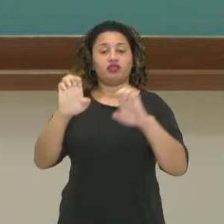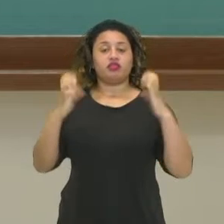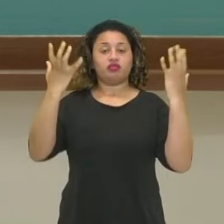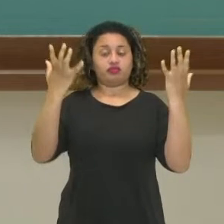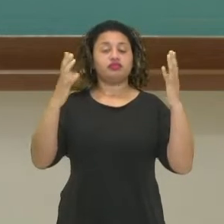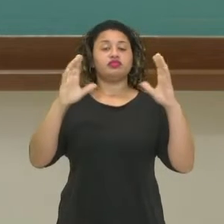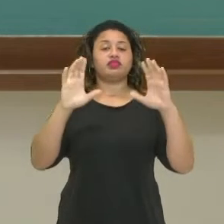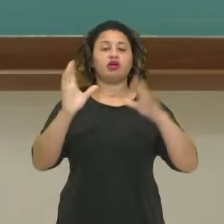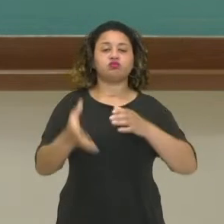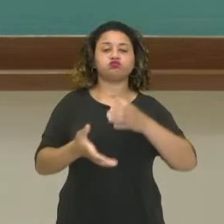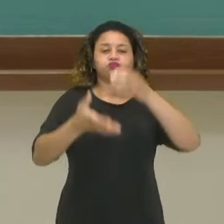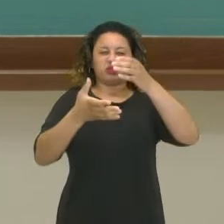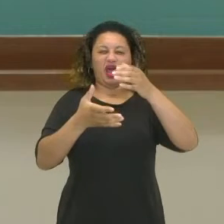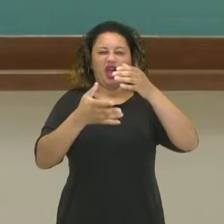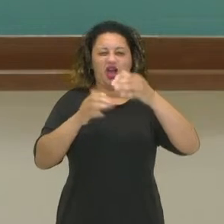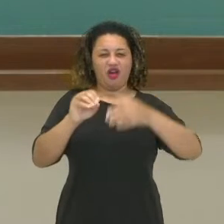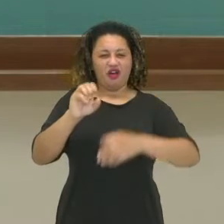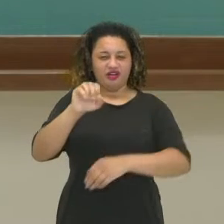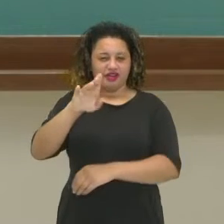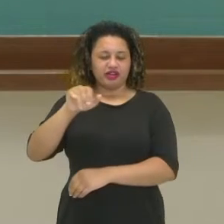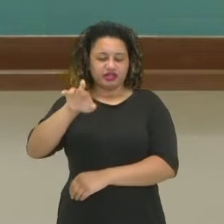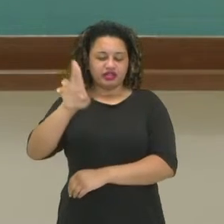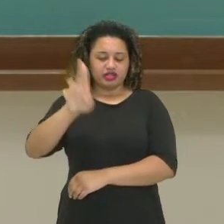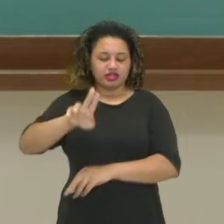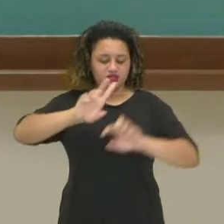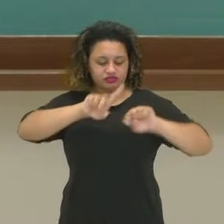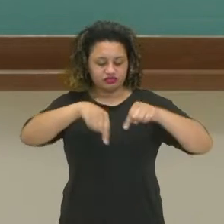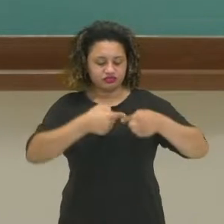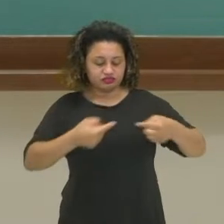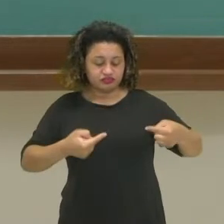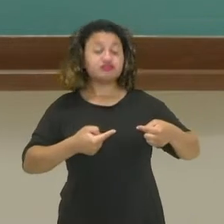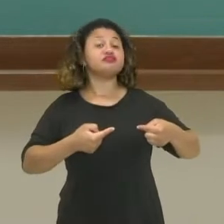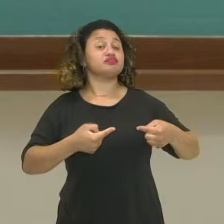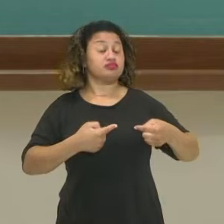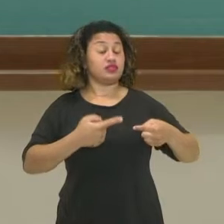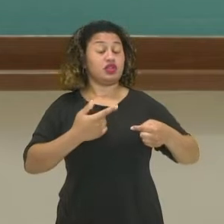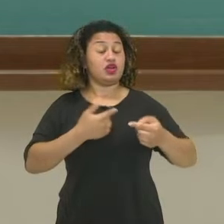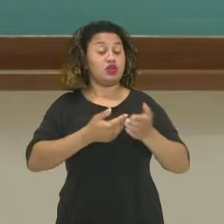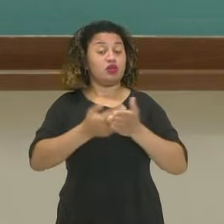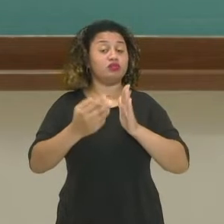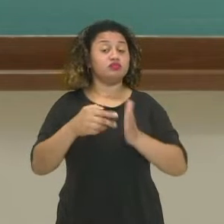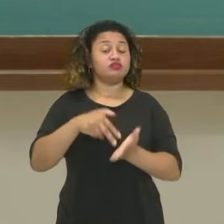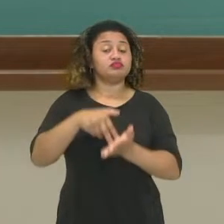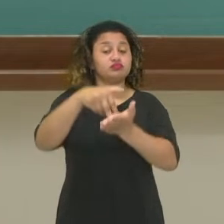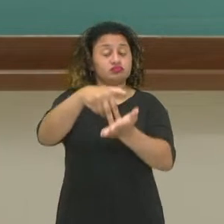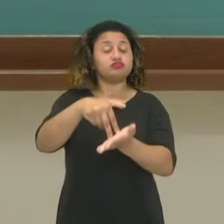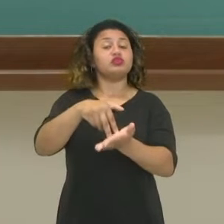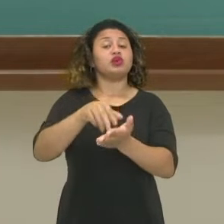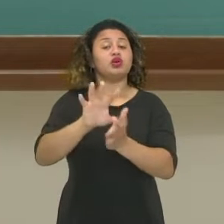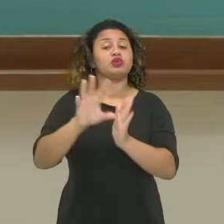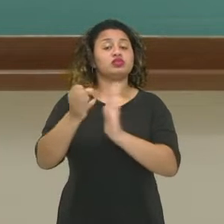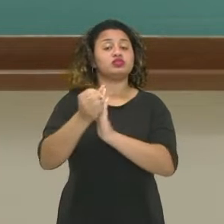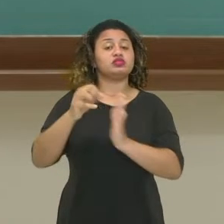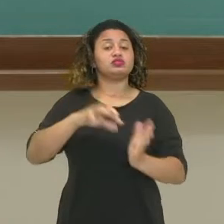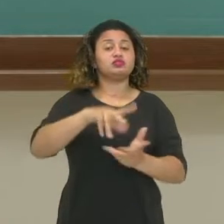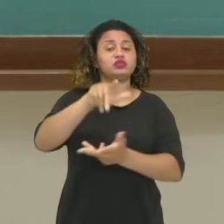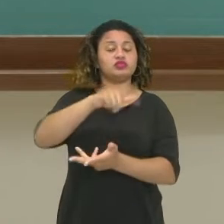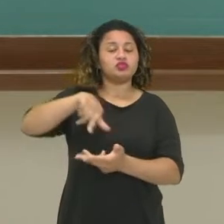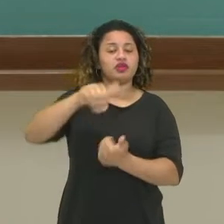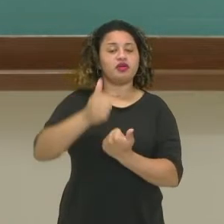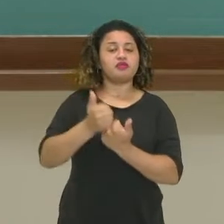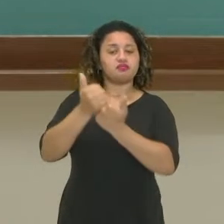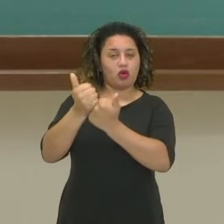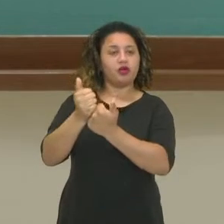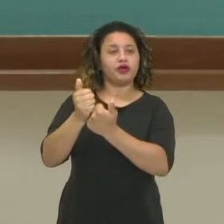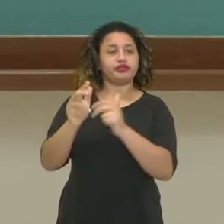Oscar, ele estava usando. E a partir daí, ele entrou como um símbolo mundial de apoio, né,